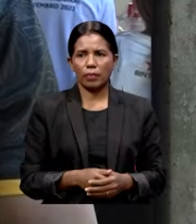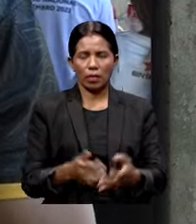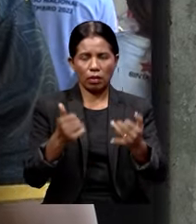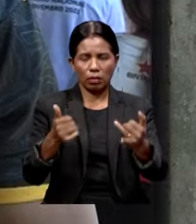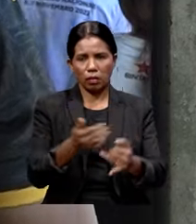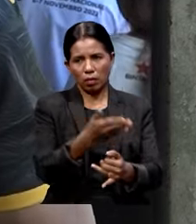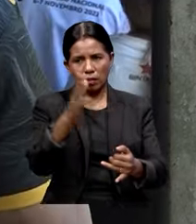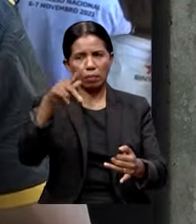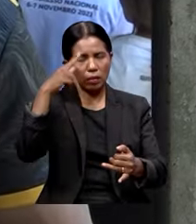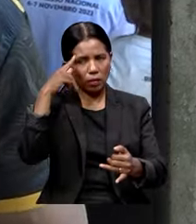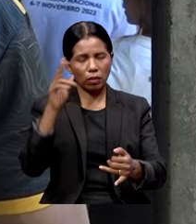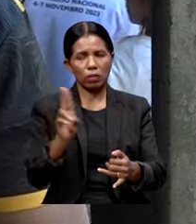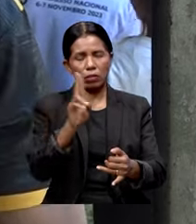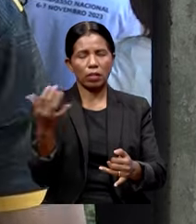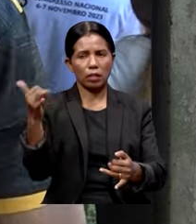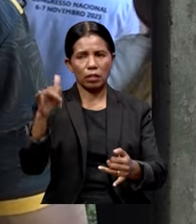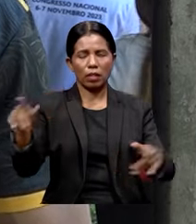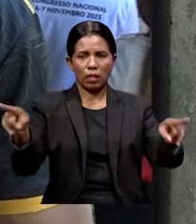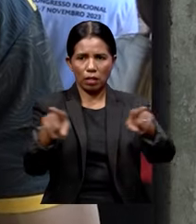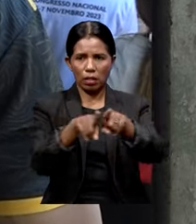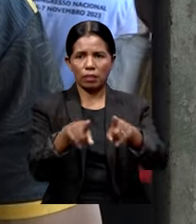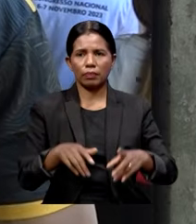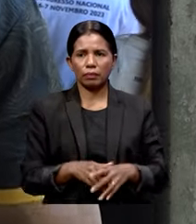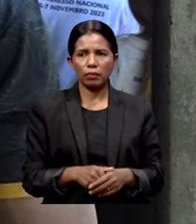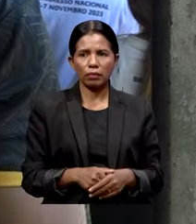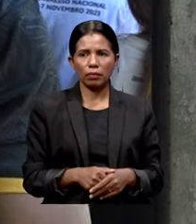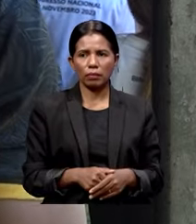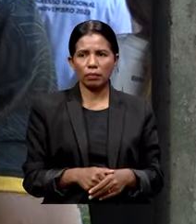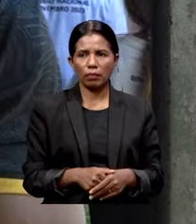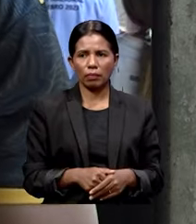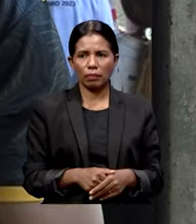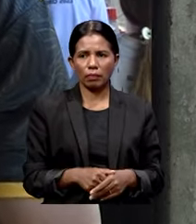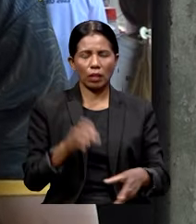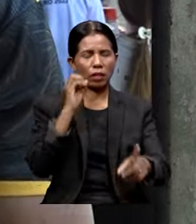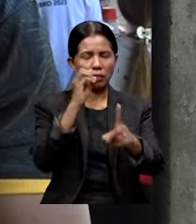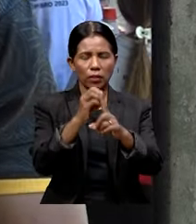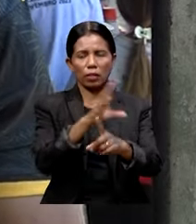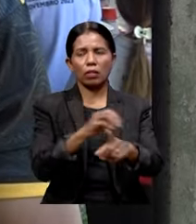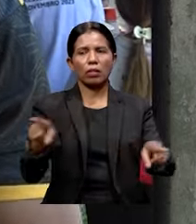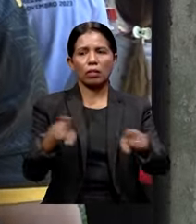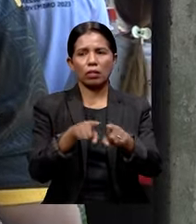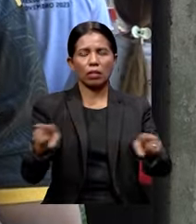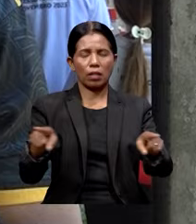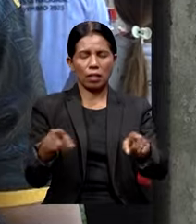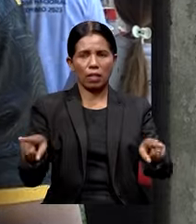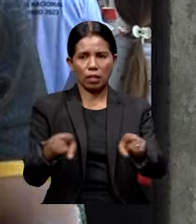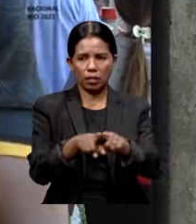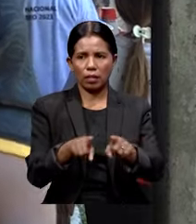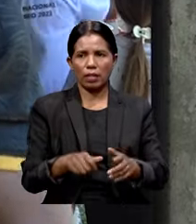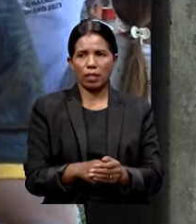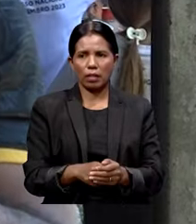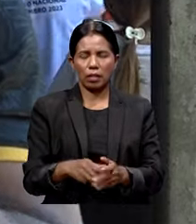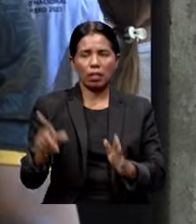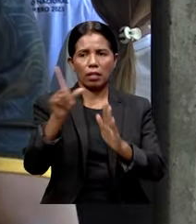buat orang politikus ni. Orang tu uzah sirat sayi, ane san, sir objek tu ka, sirat sayi ane san, mata